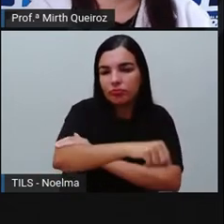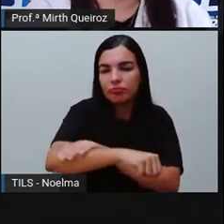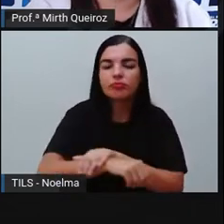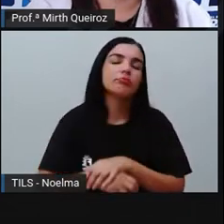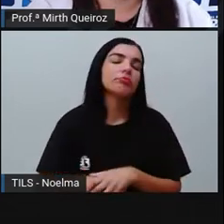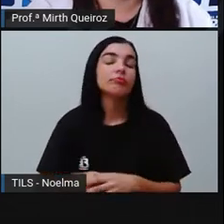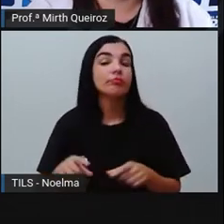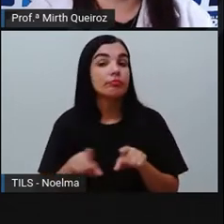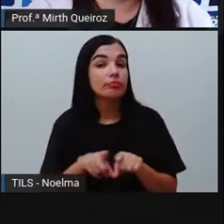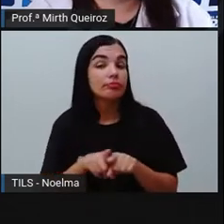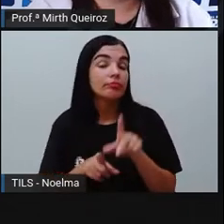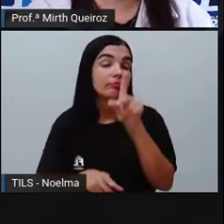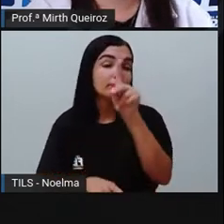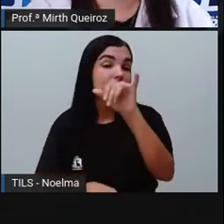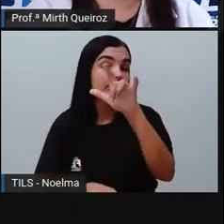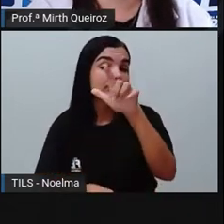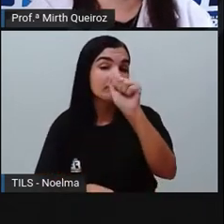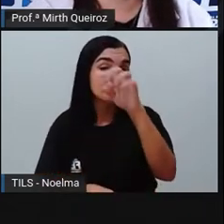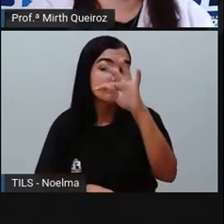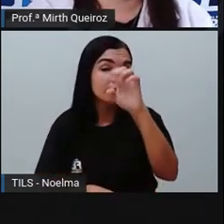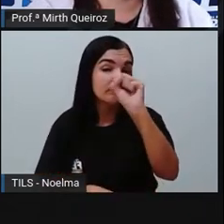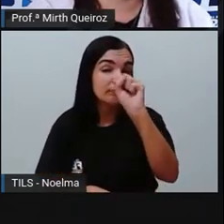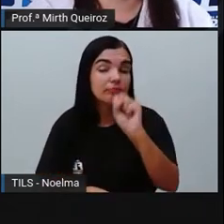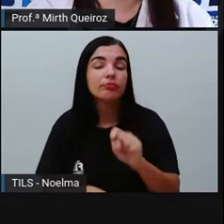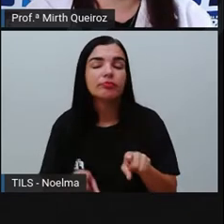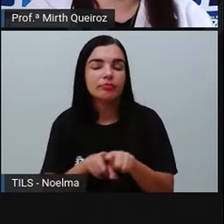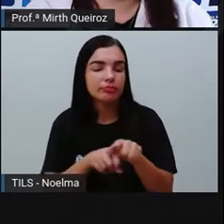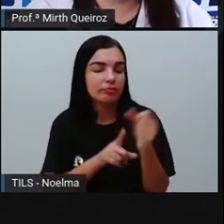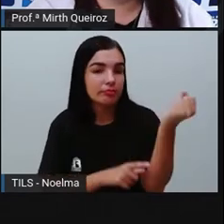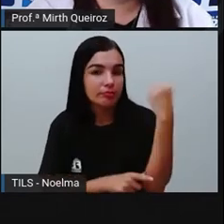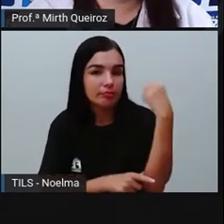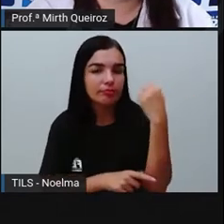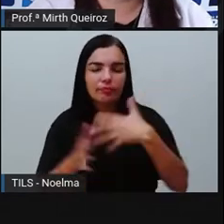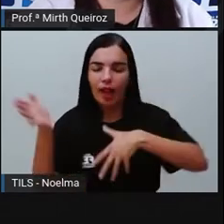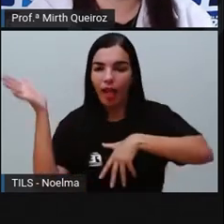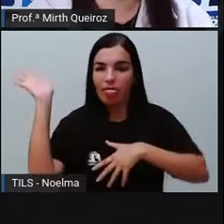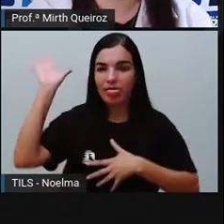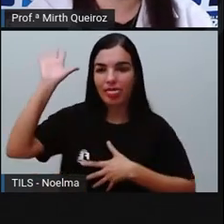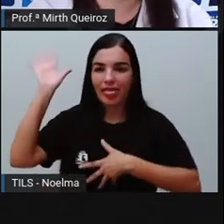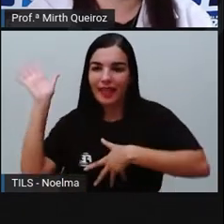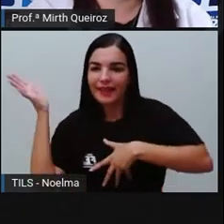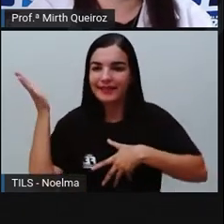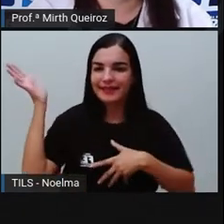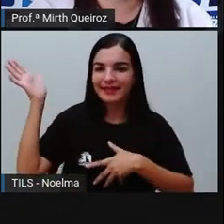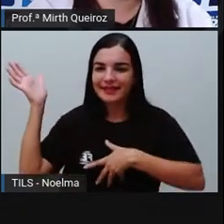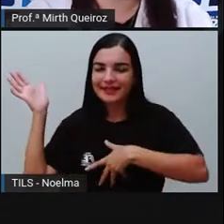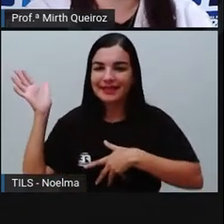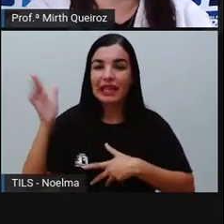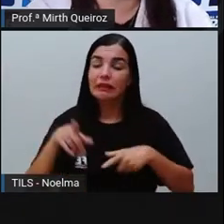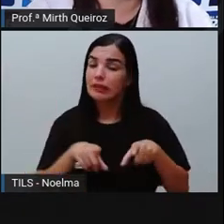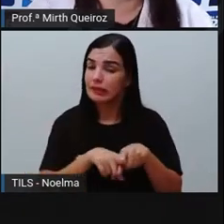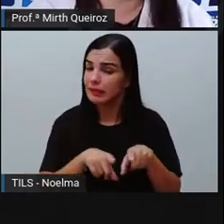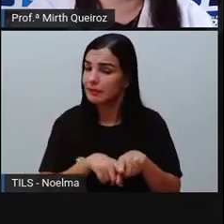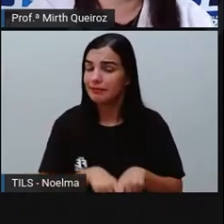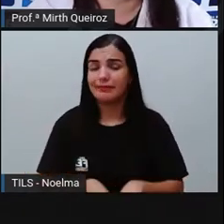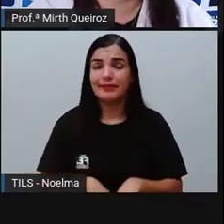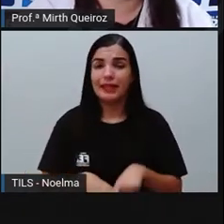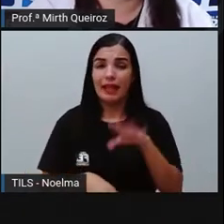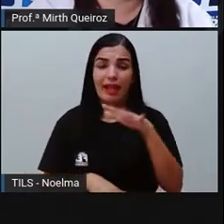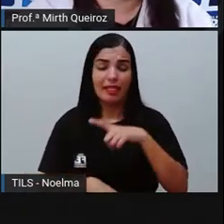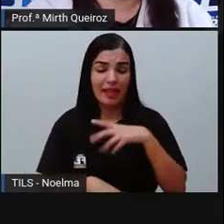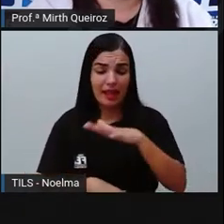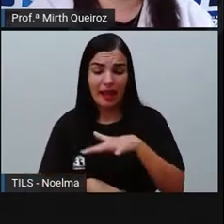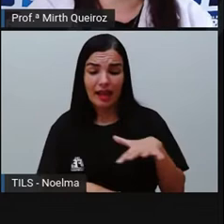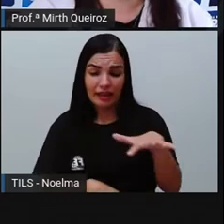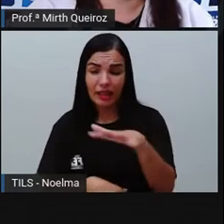física, o pilates, que é um tipo de atividade física, a dança também é um tipo de atividade física, tem criança que gosta também muito